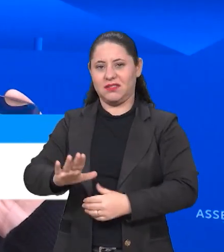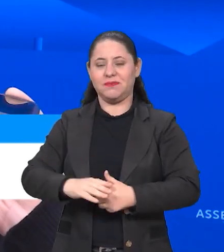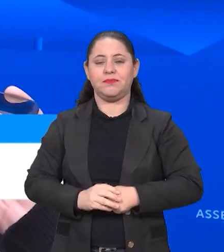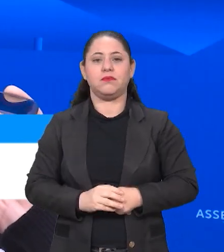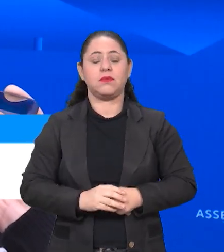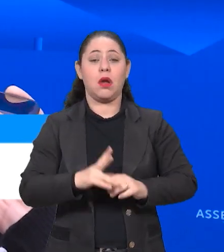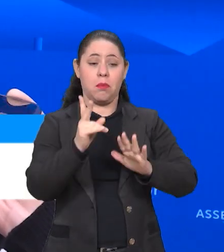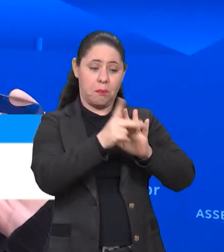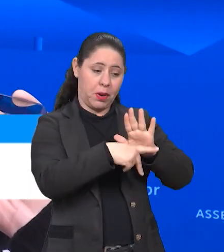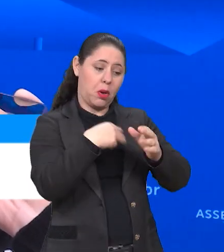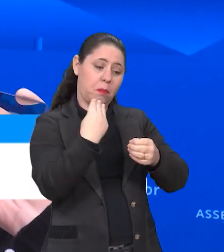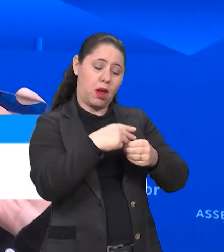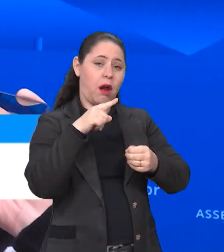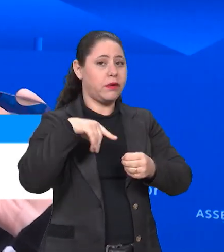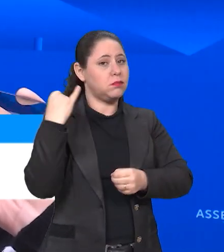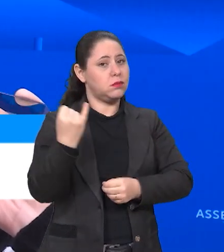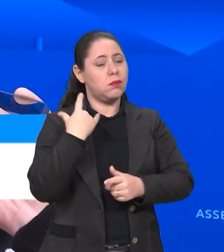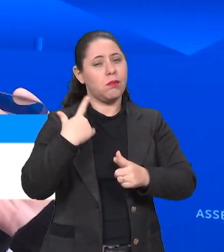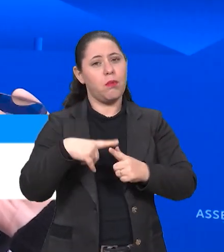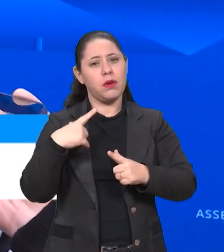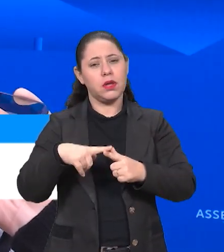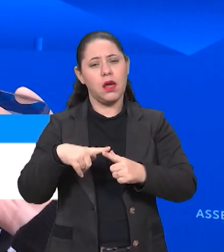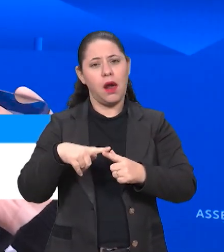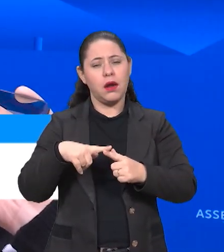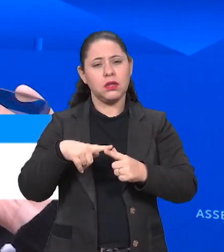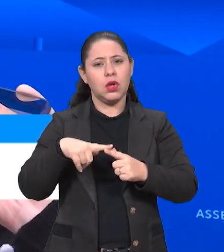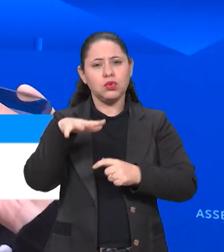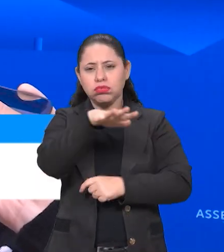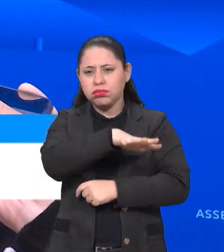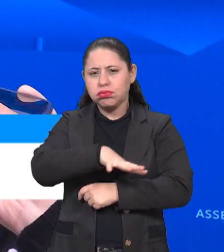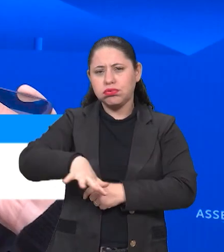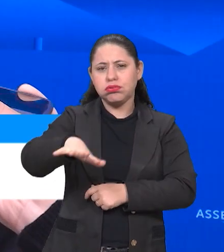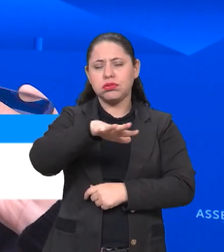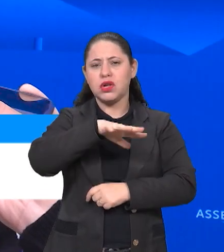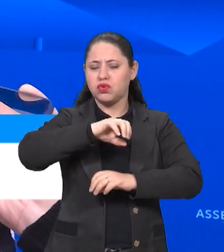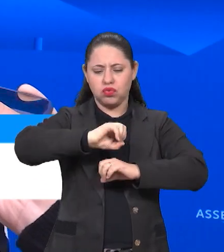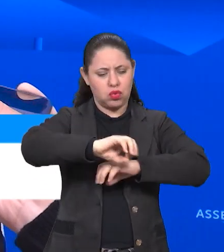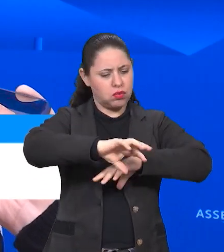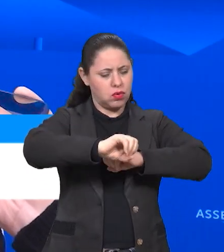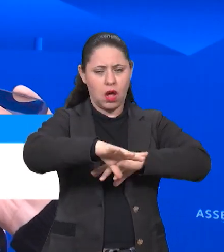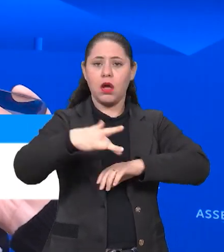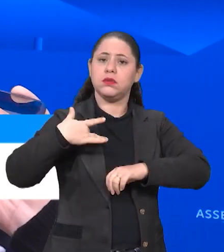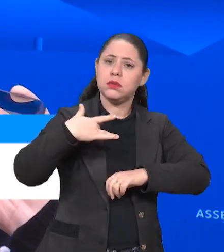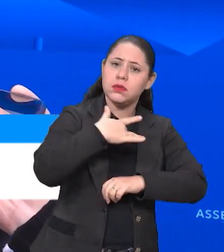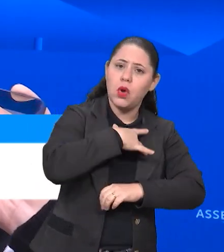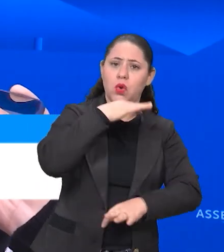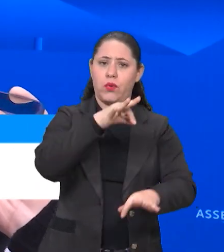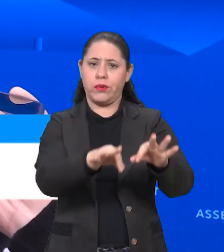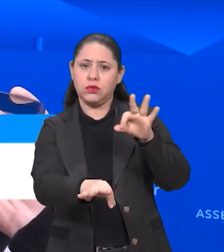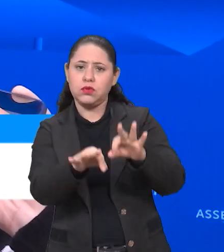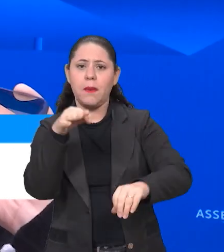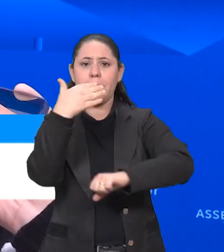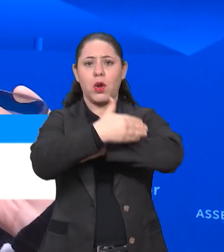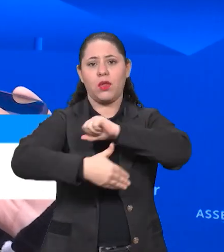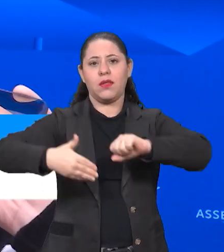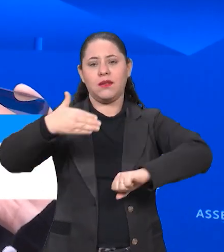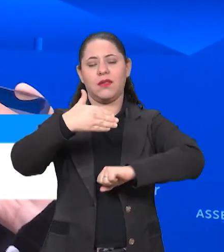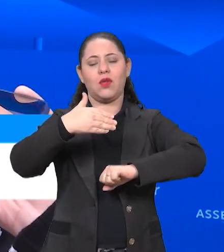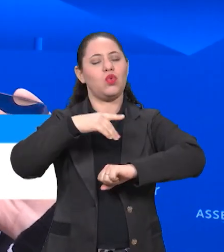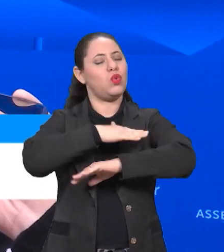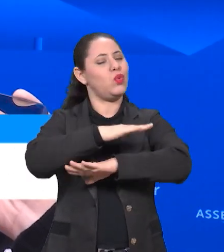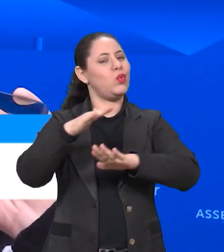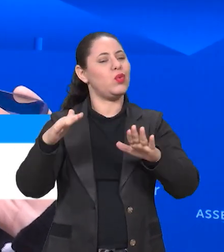da Infância. Esse plano municipal é importantíssimo porque abrange todas as áreas, não só a educação. É saúde, é